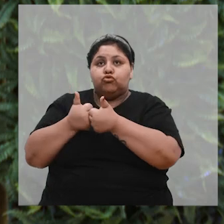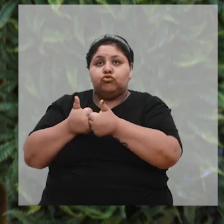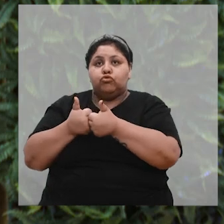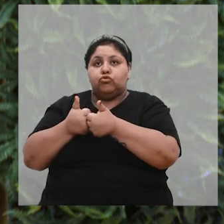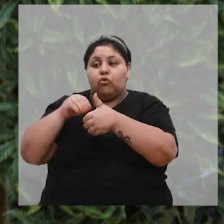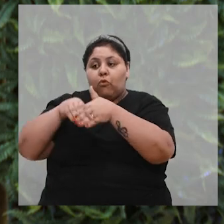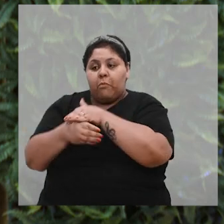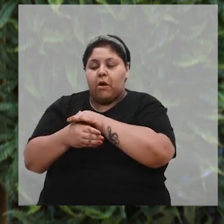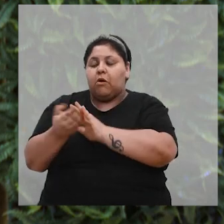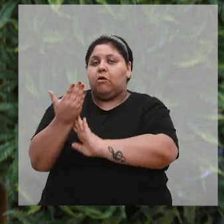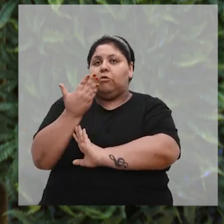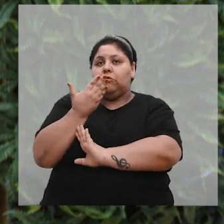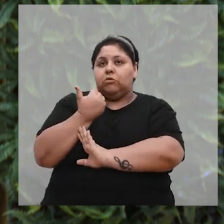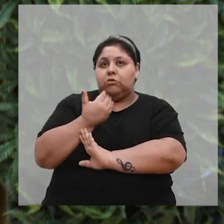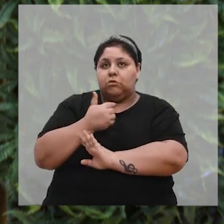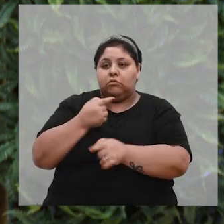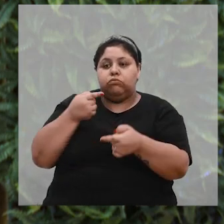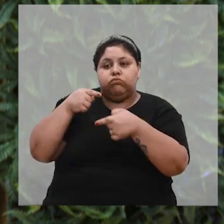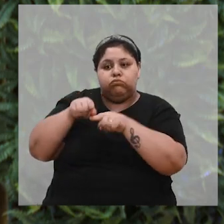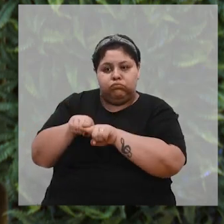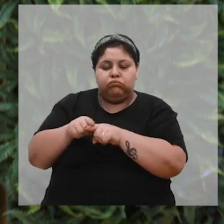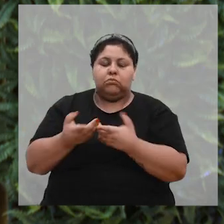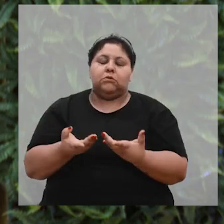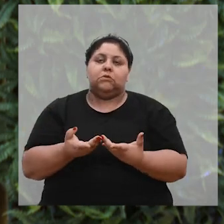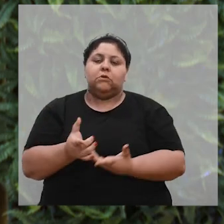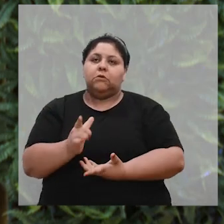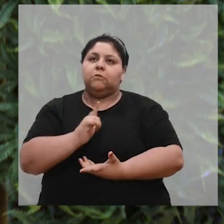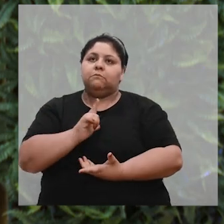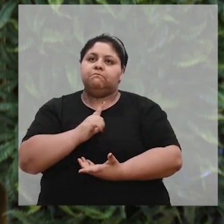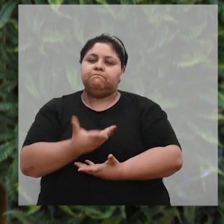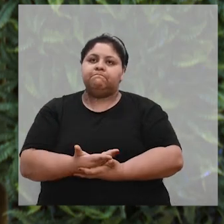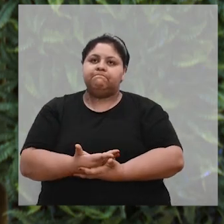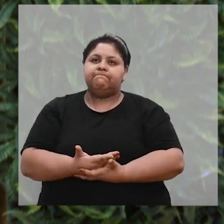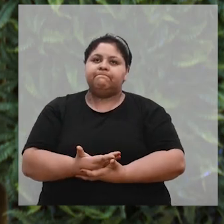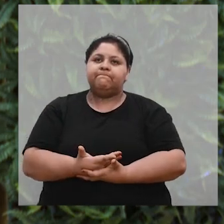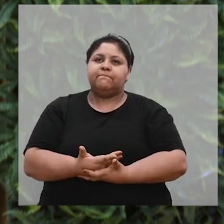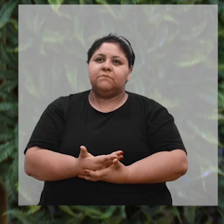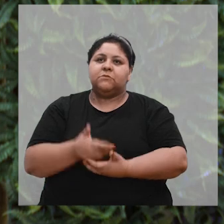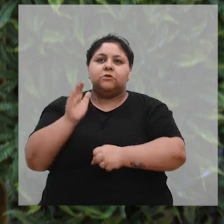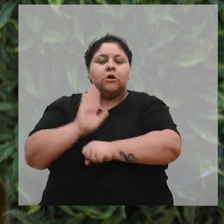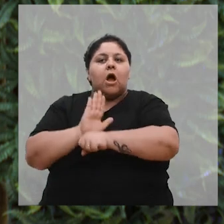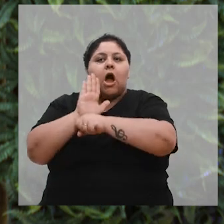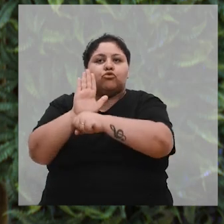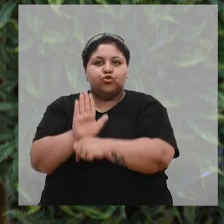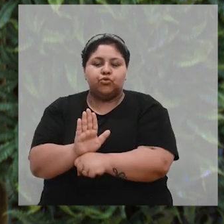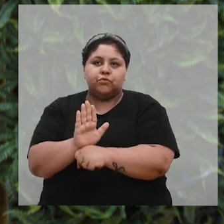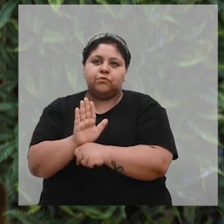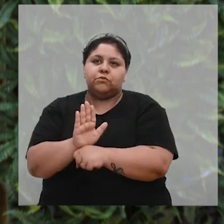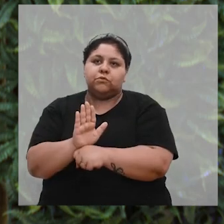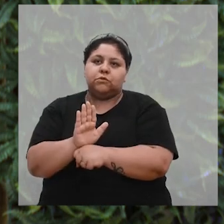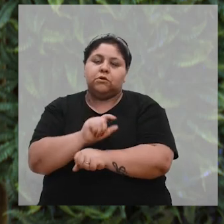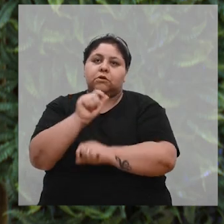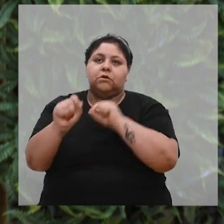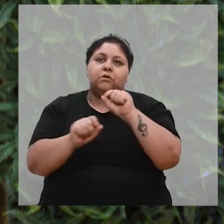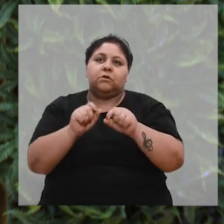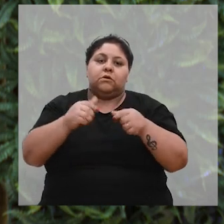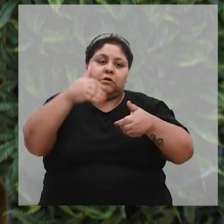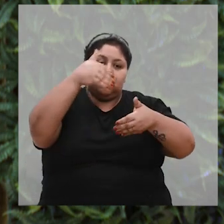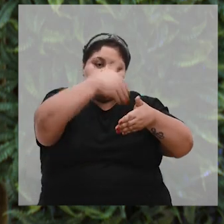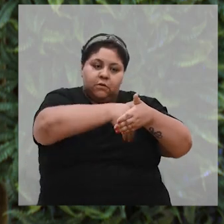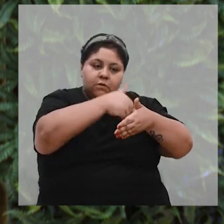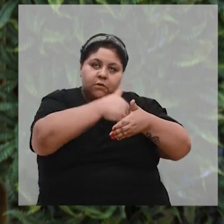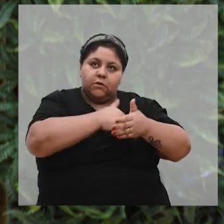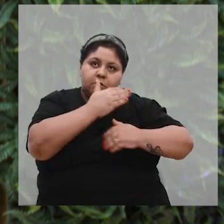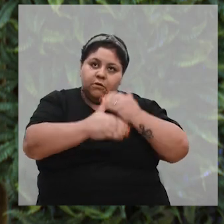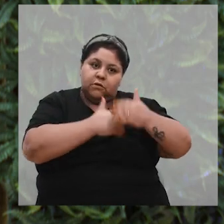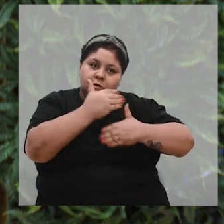banco de alimentos também, as doações, os parceiros, acaba auxiliando, né, quem está